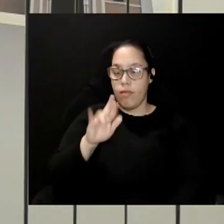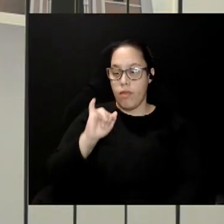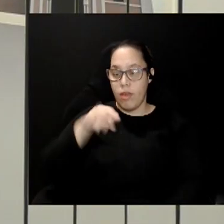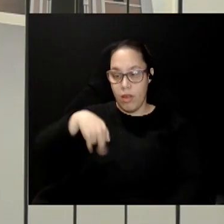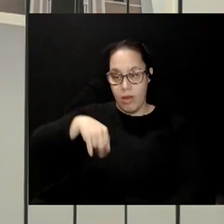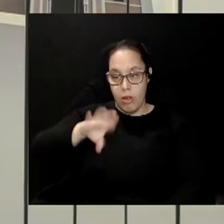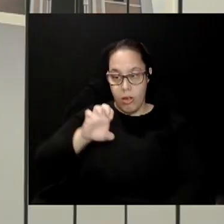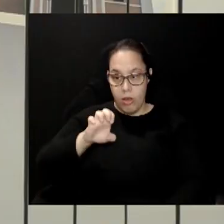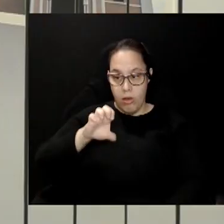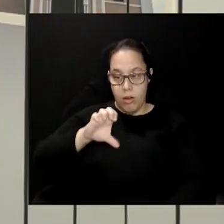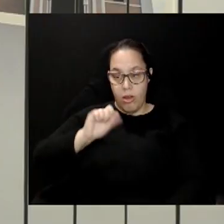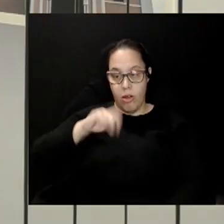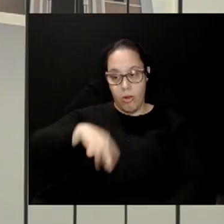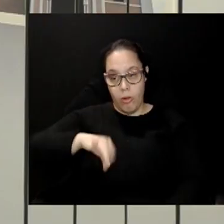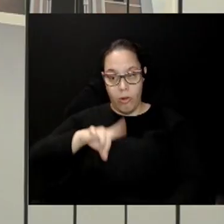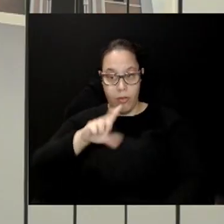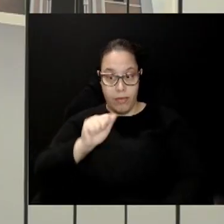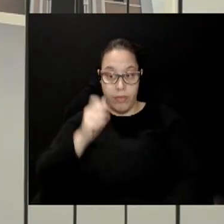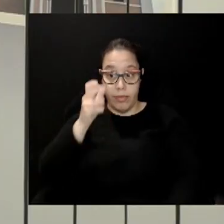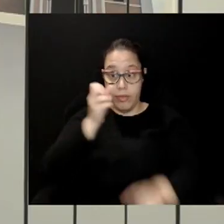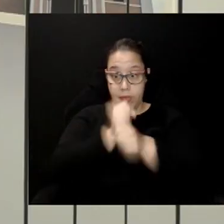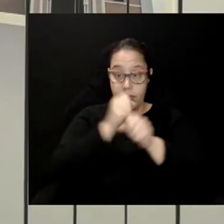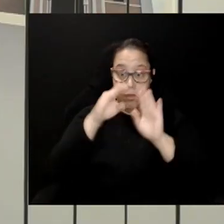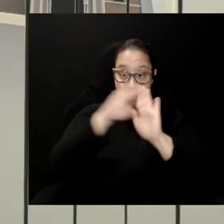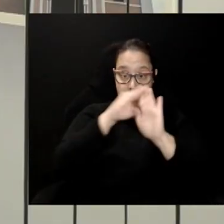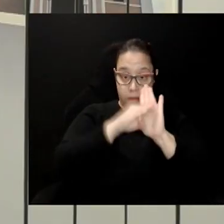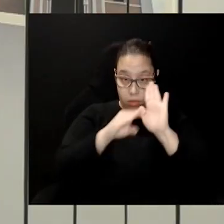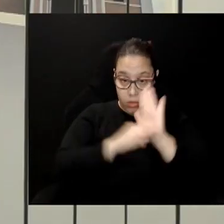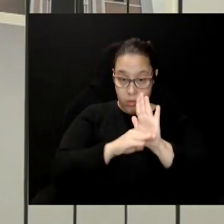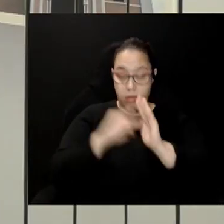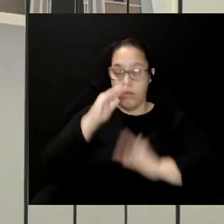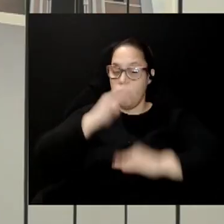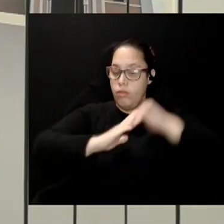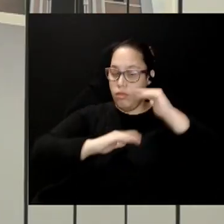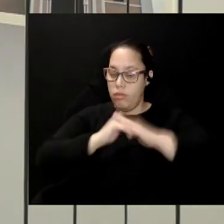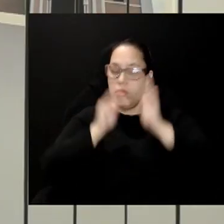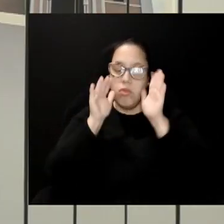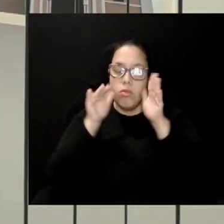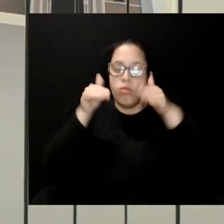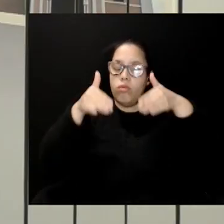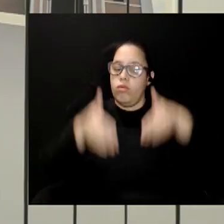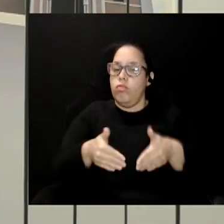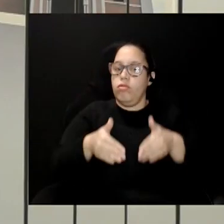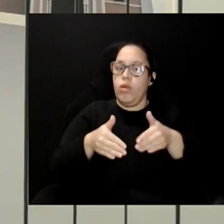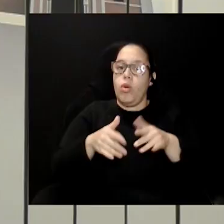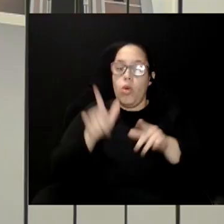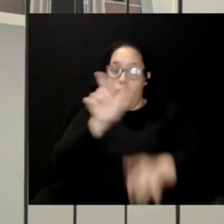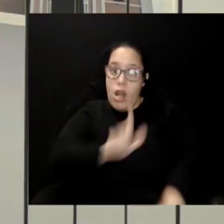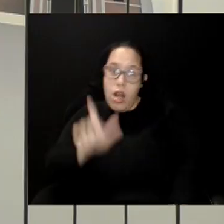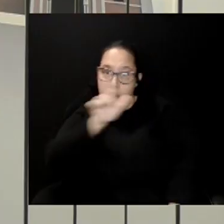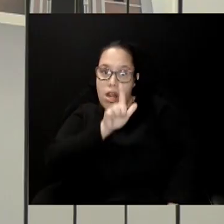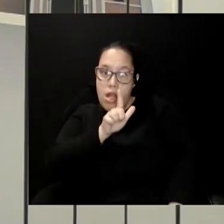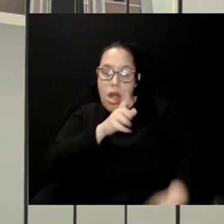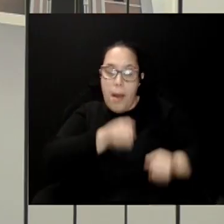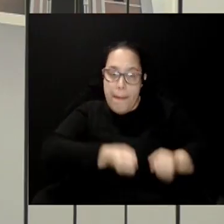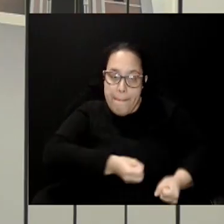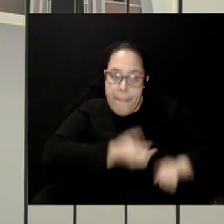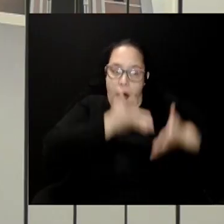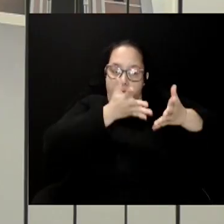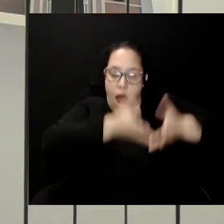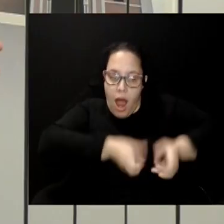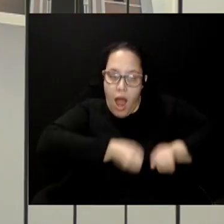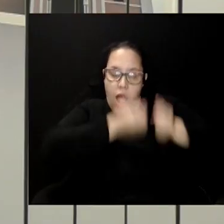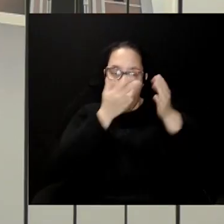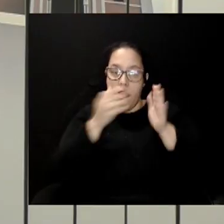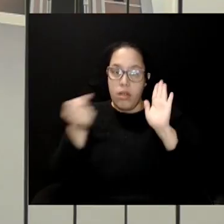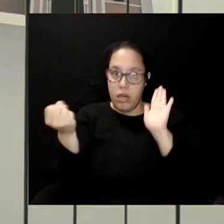evento integrou a programação com atividades dedicadas à literatura, poesia e ao legado de um dos